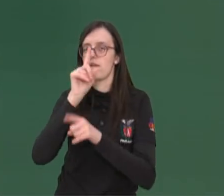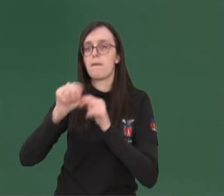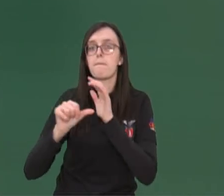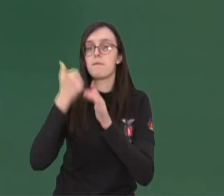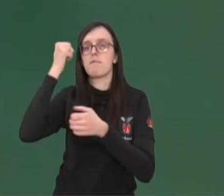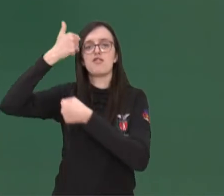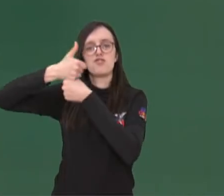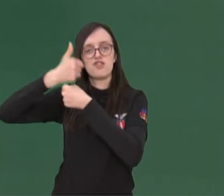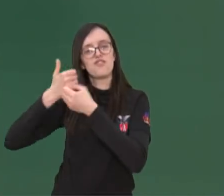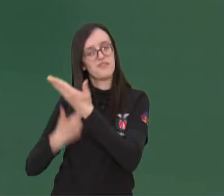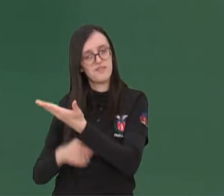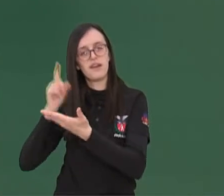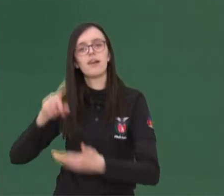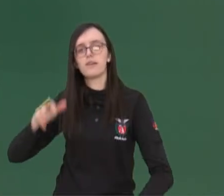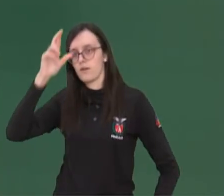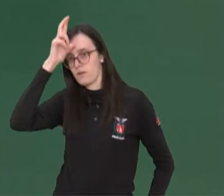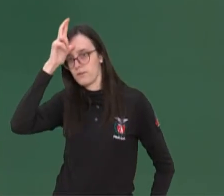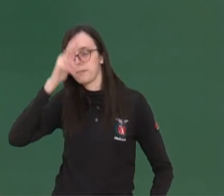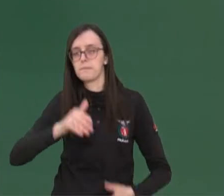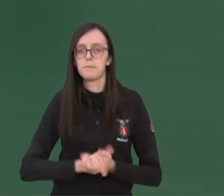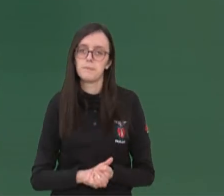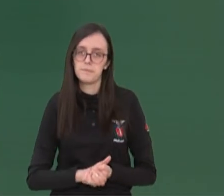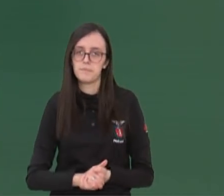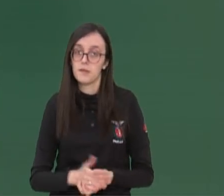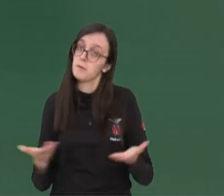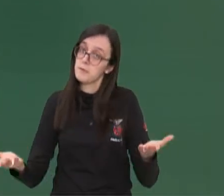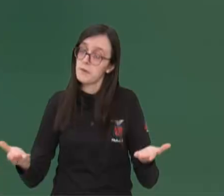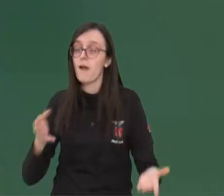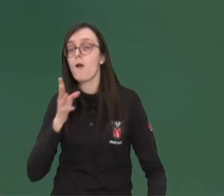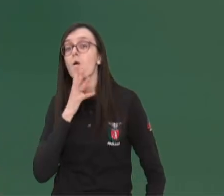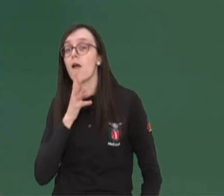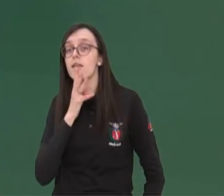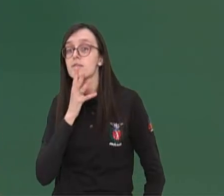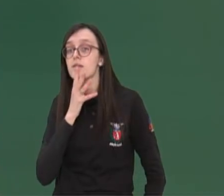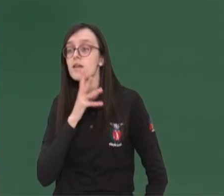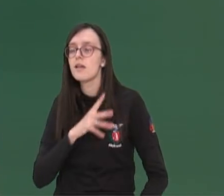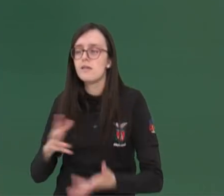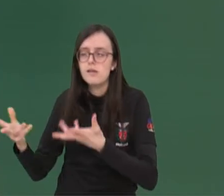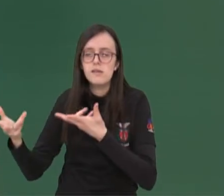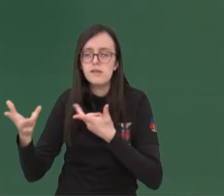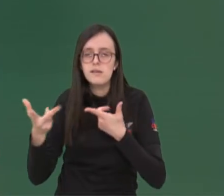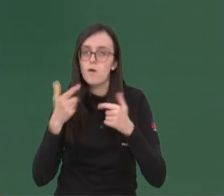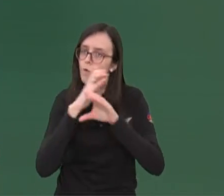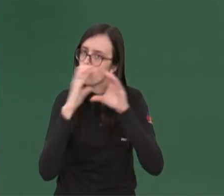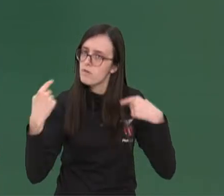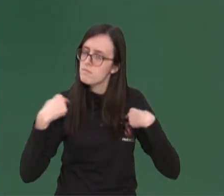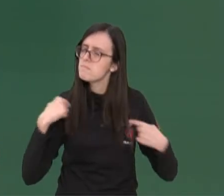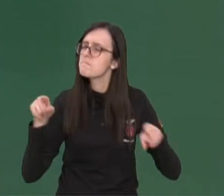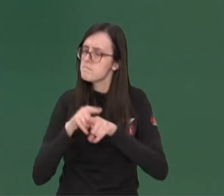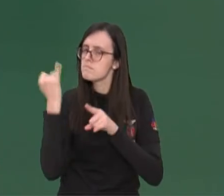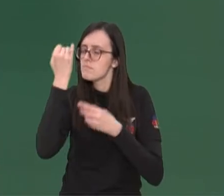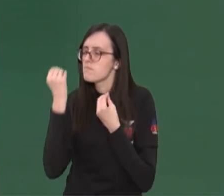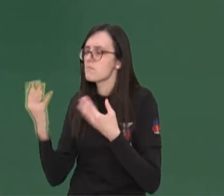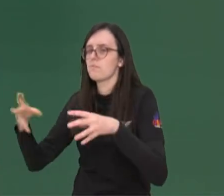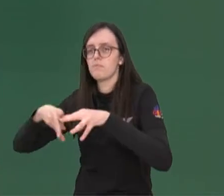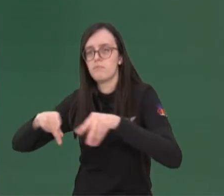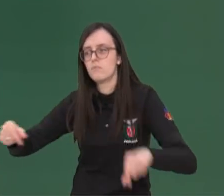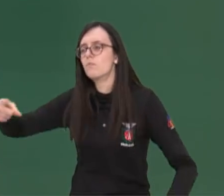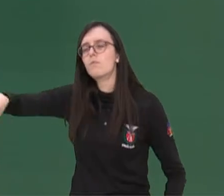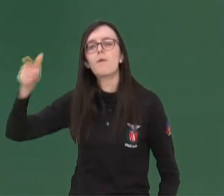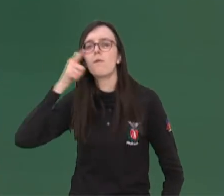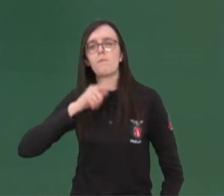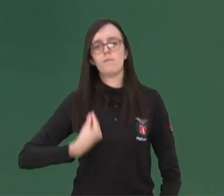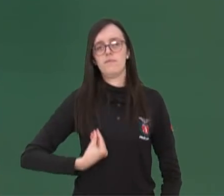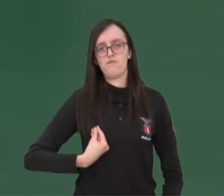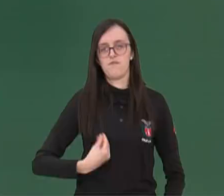primeiro diretor, o Marechal Cândido Rondon. Conhecer, ganhar a confiança e depois ter uma terra para que esse povo possa